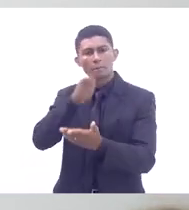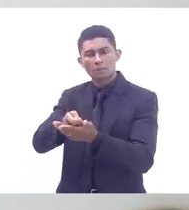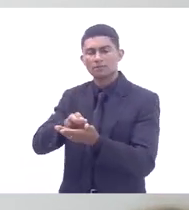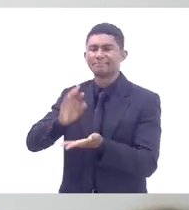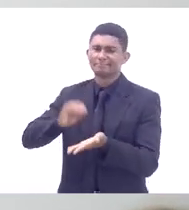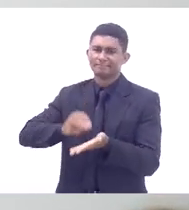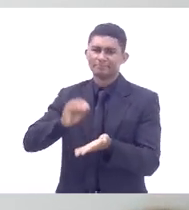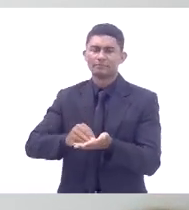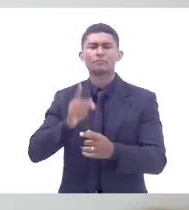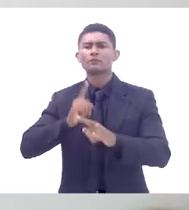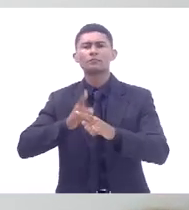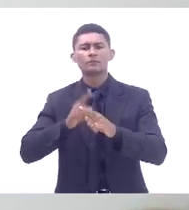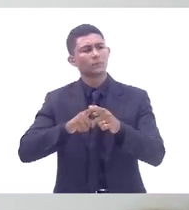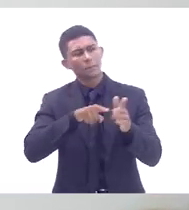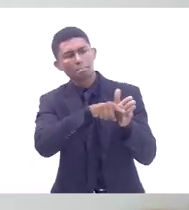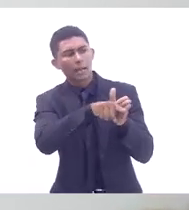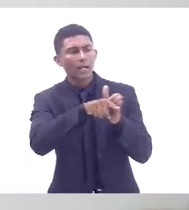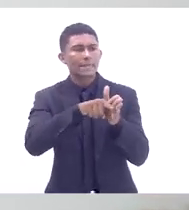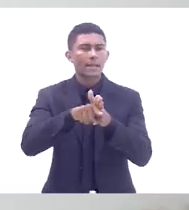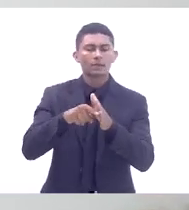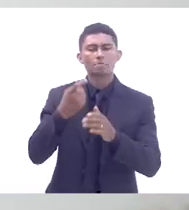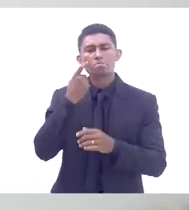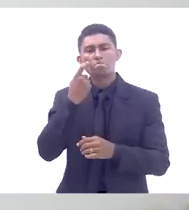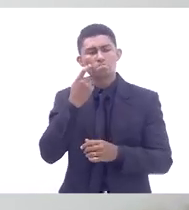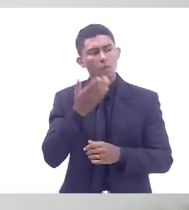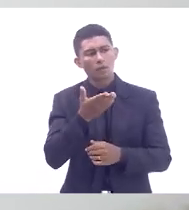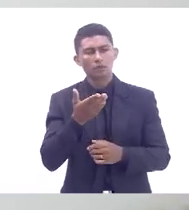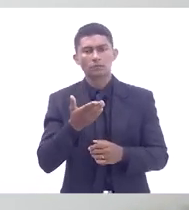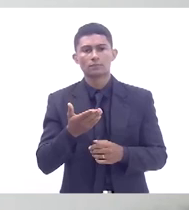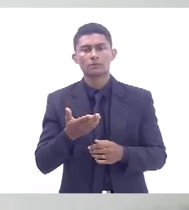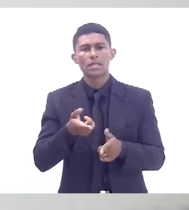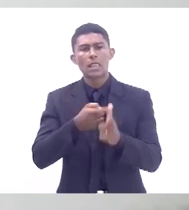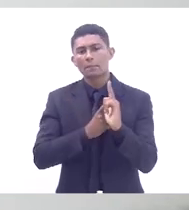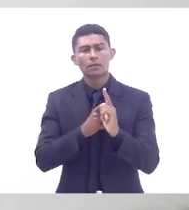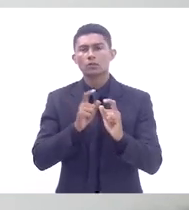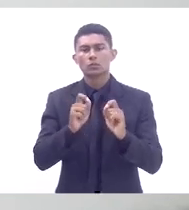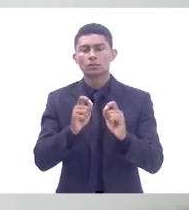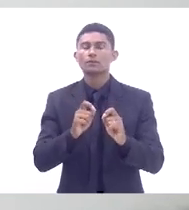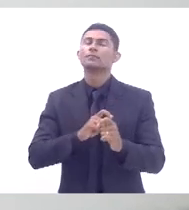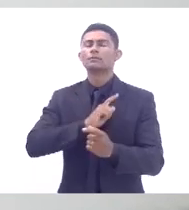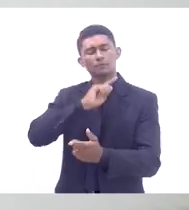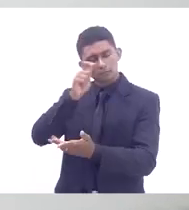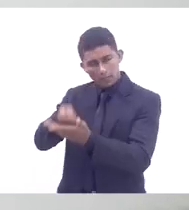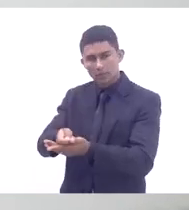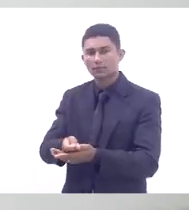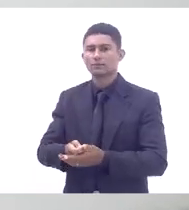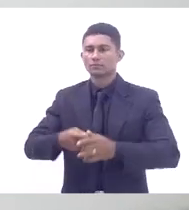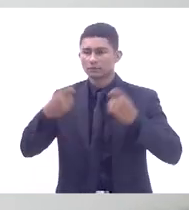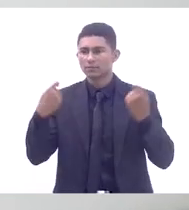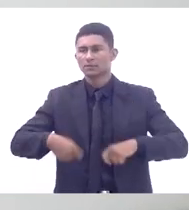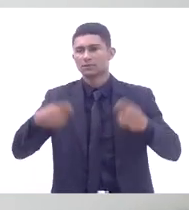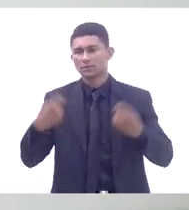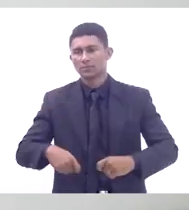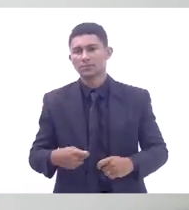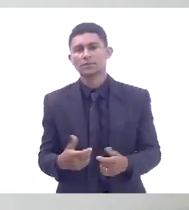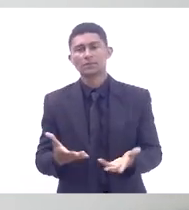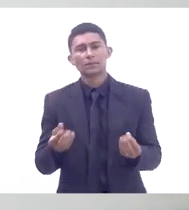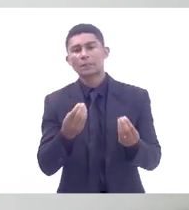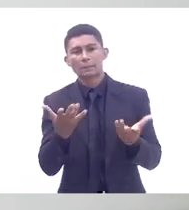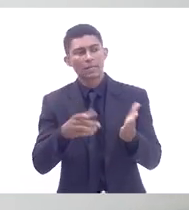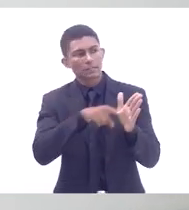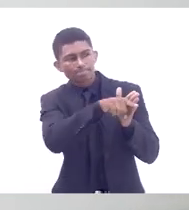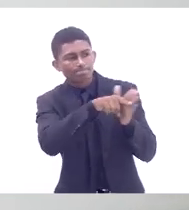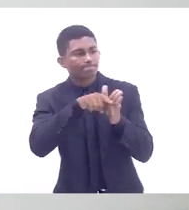perícia independe do do reconhecimento né do pagamento dessa barra realização da perícia